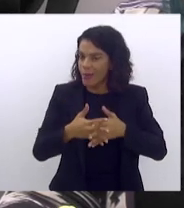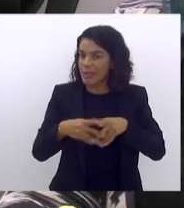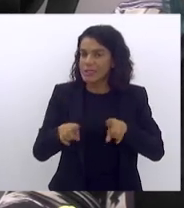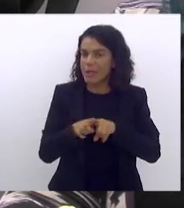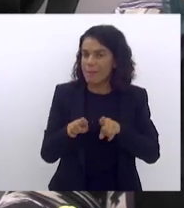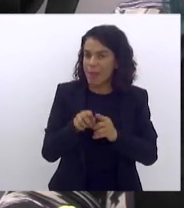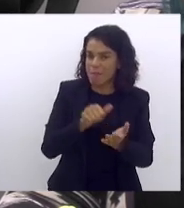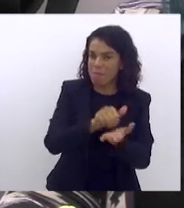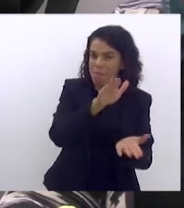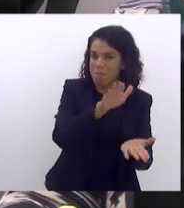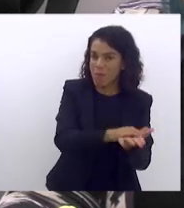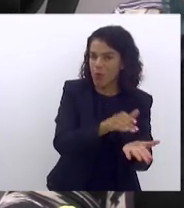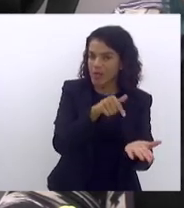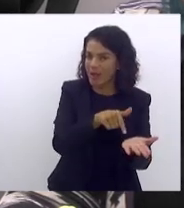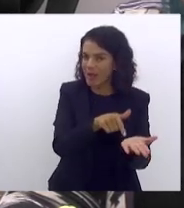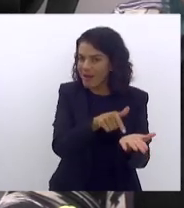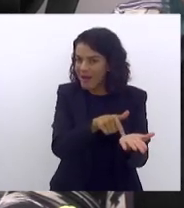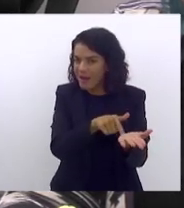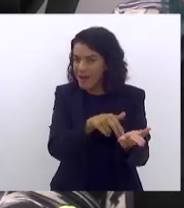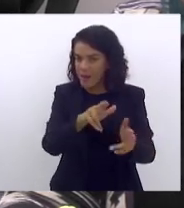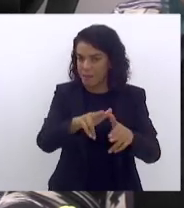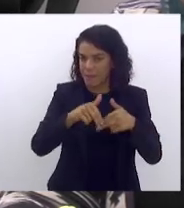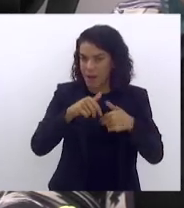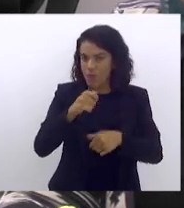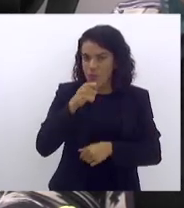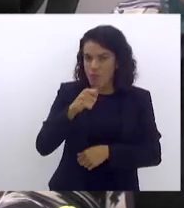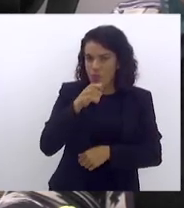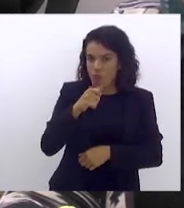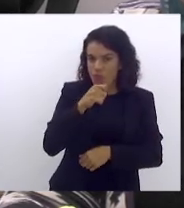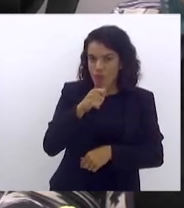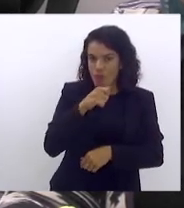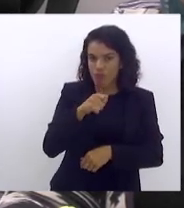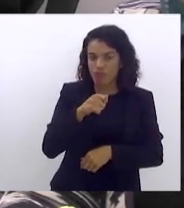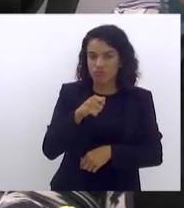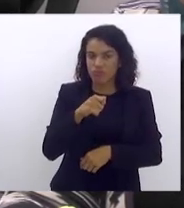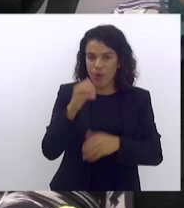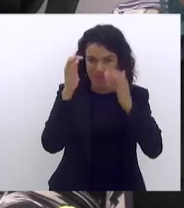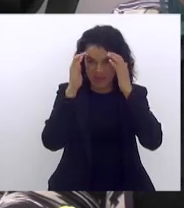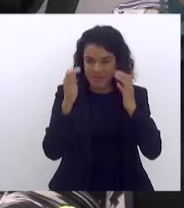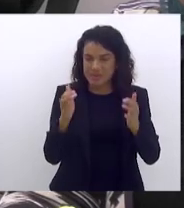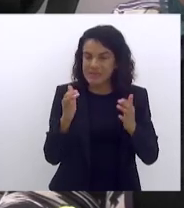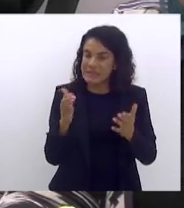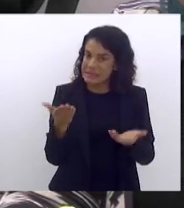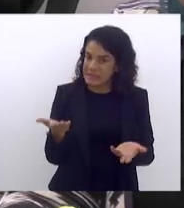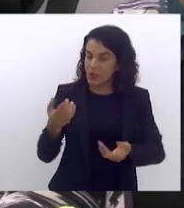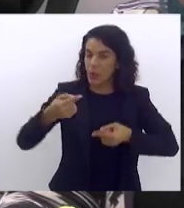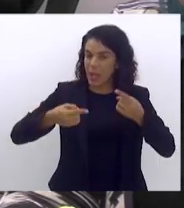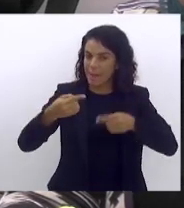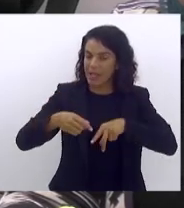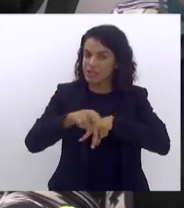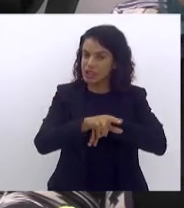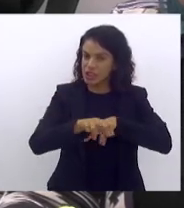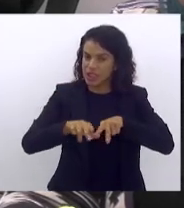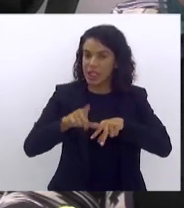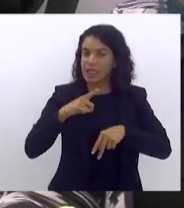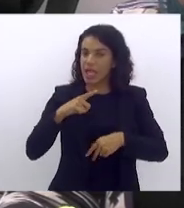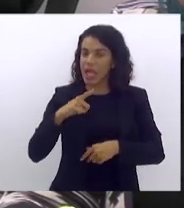imputação de multa para não informação é abusiva no sentido de que o debate de gênero é um debate